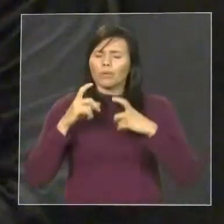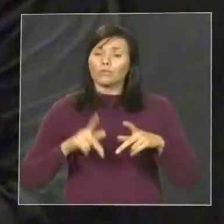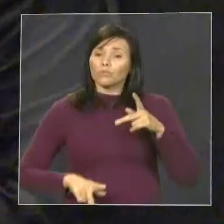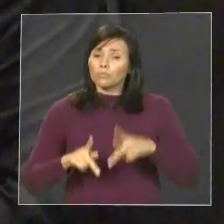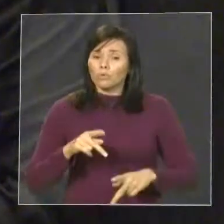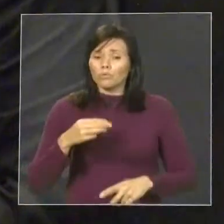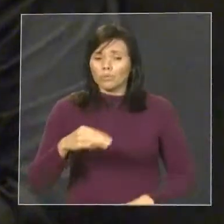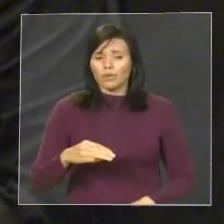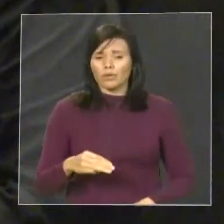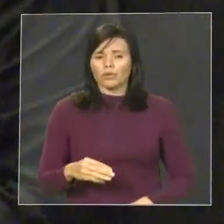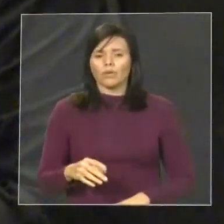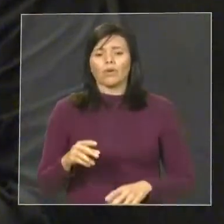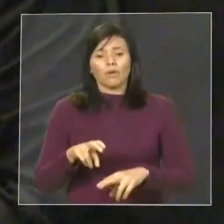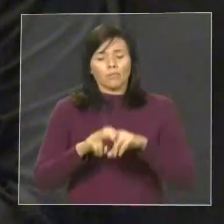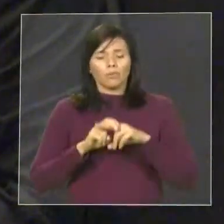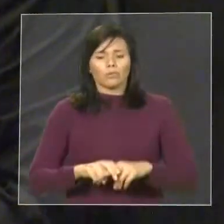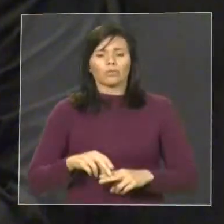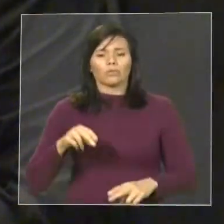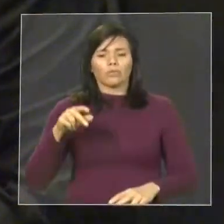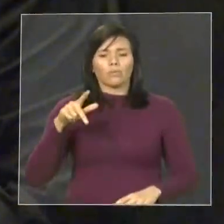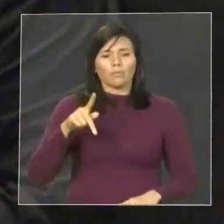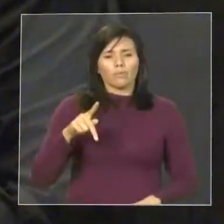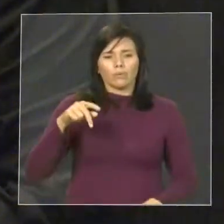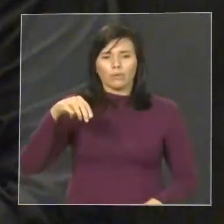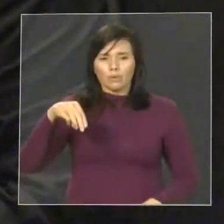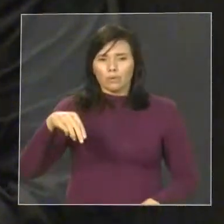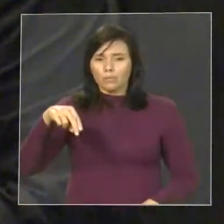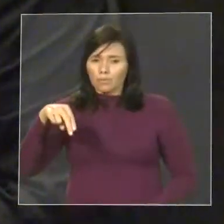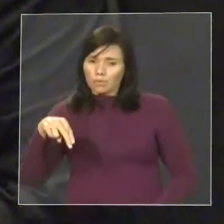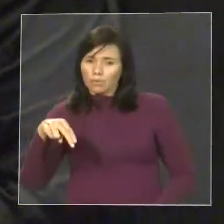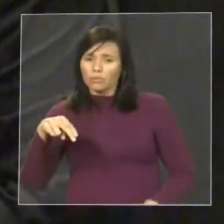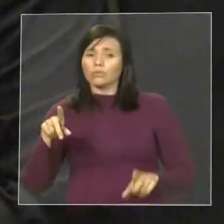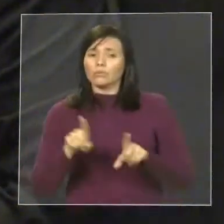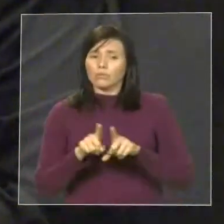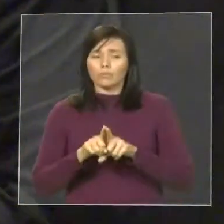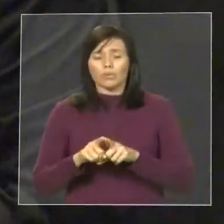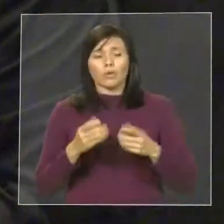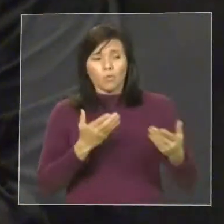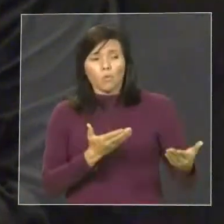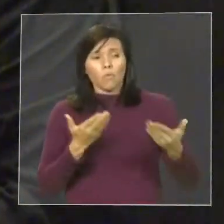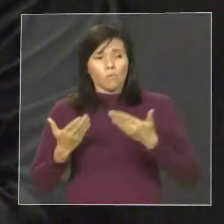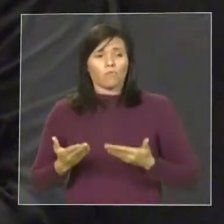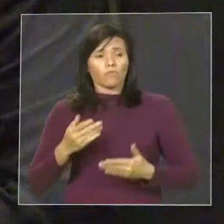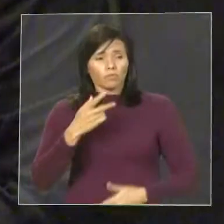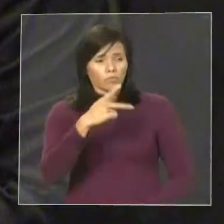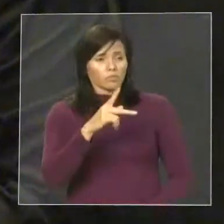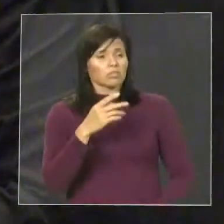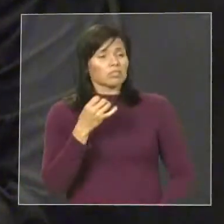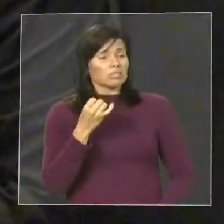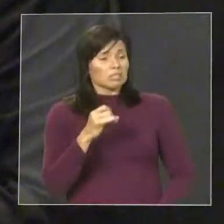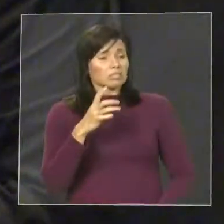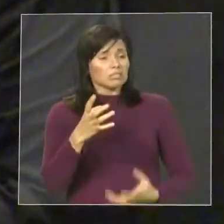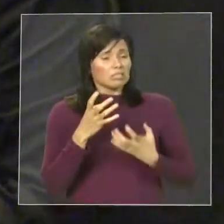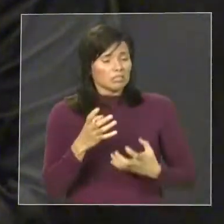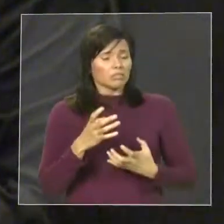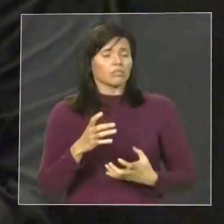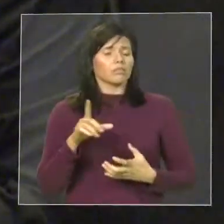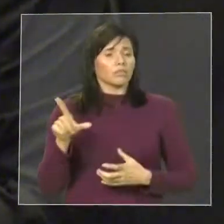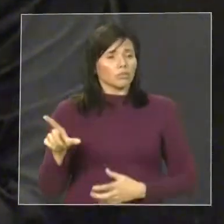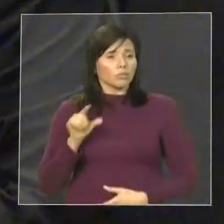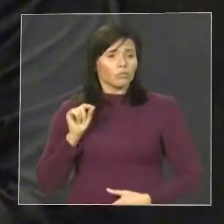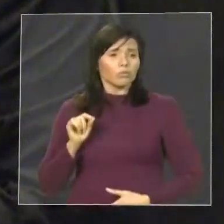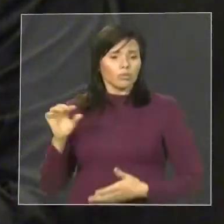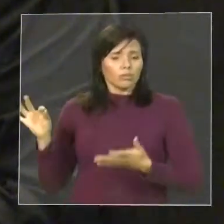deixa aqui esse convite a Vossa Excelência para reflexão, que eu sei que Vossa Excelência tomará após ouvir sua família, após ouvir as